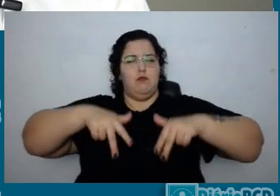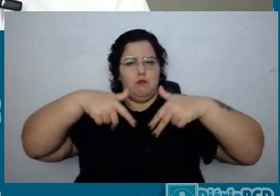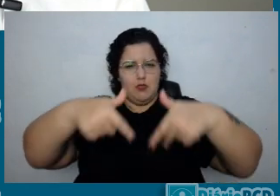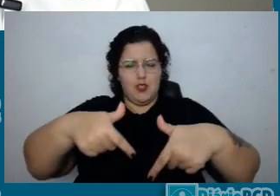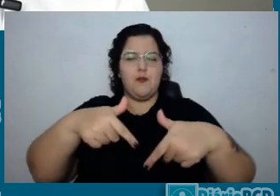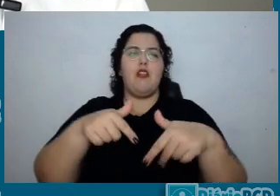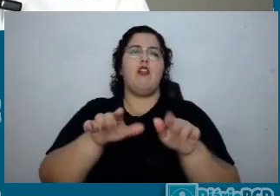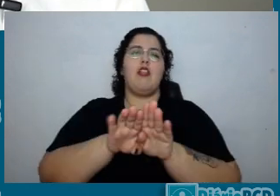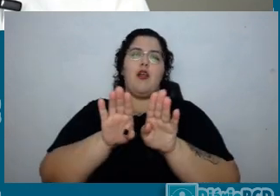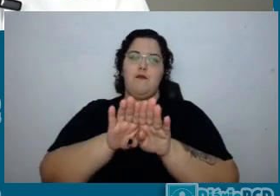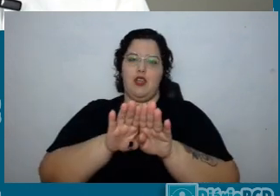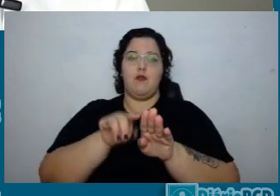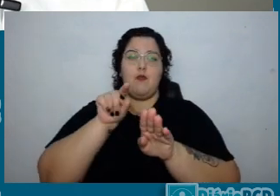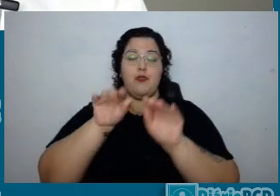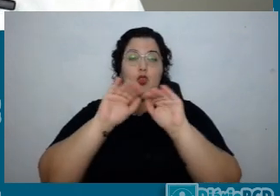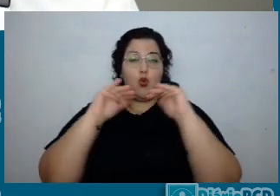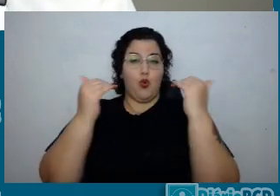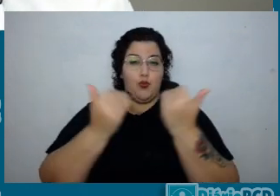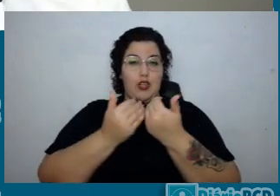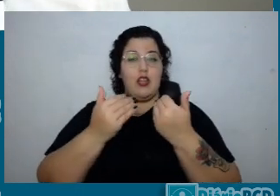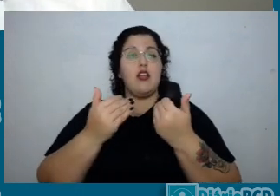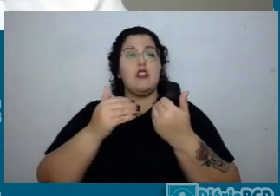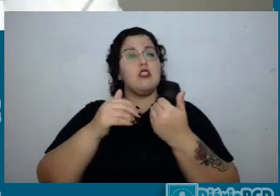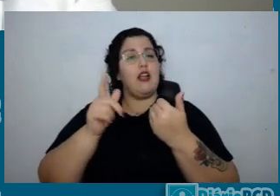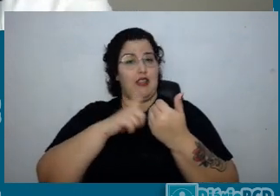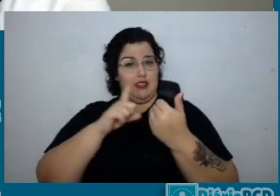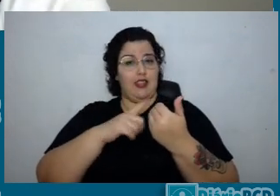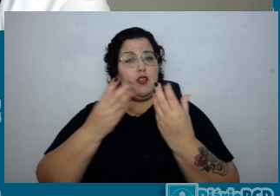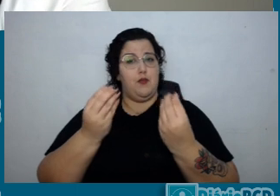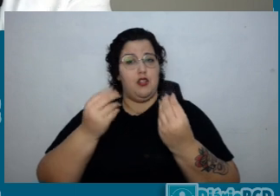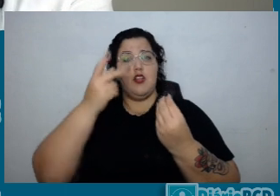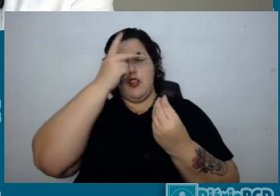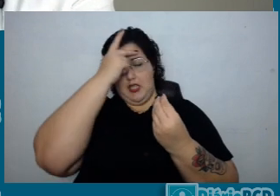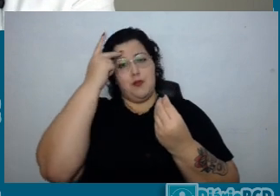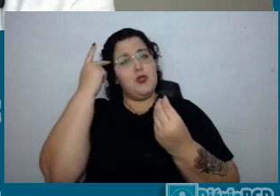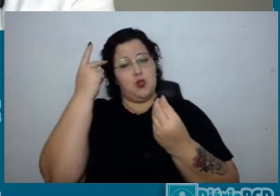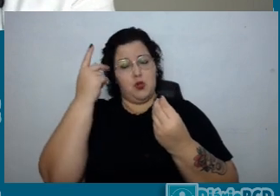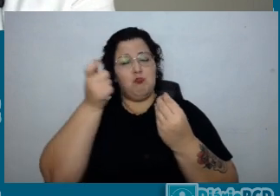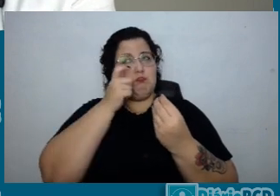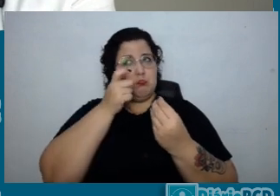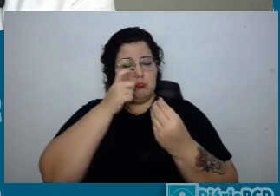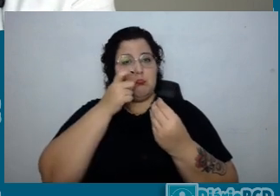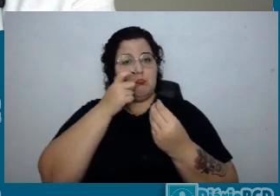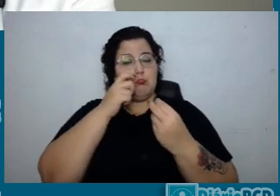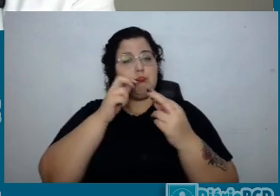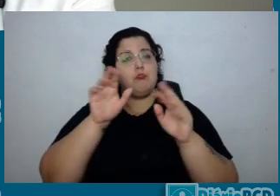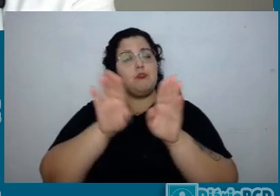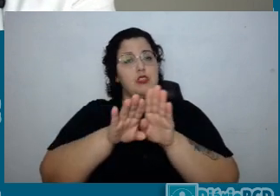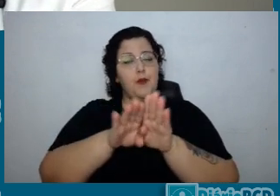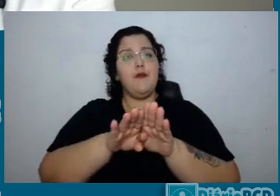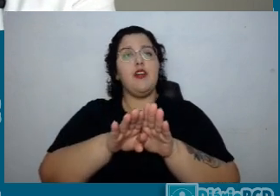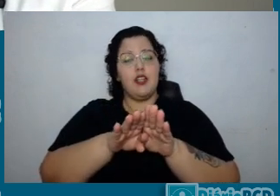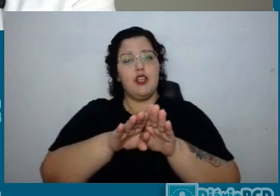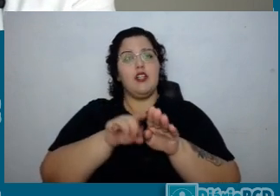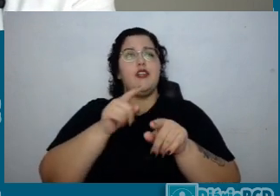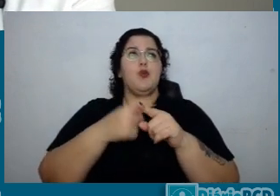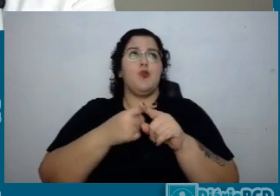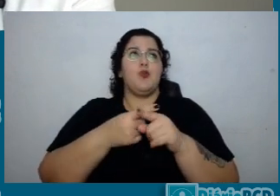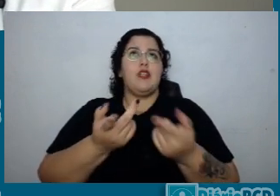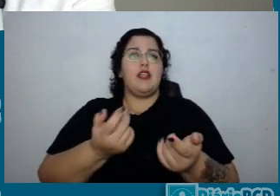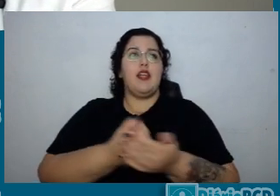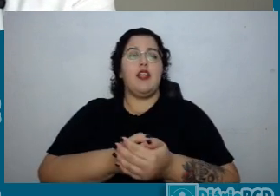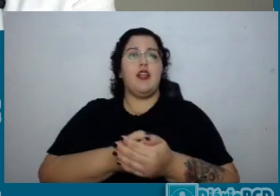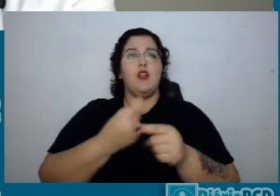militância aguerrida. Né? Vai ser uma conferência também de muitos acompanhantes, sabe, Abrão? Eu acredito que se deve também ao